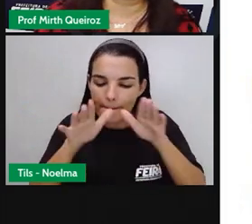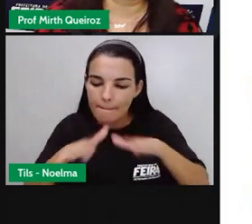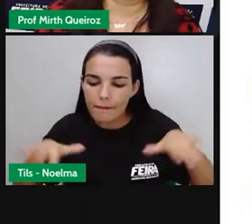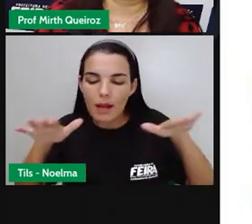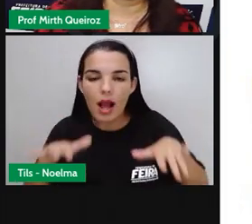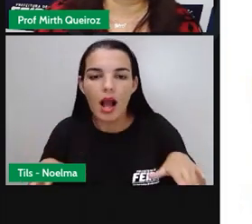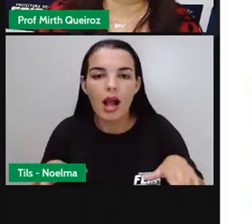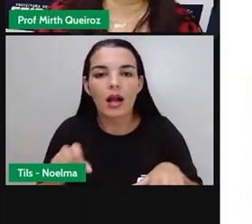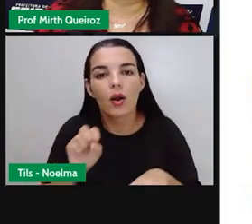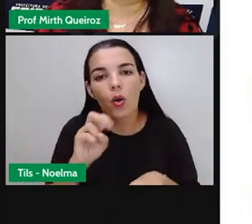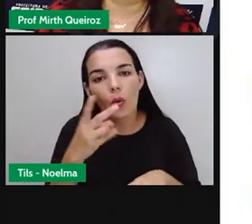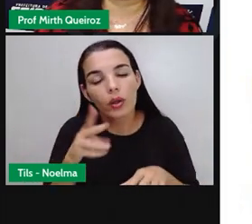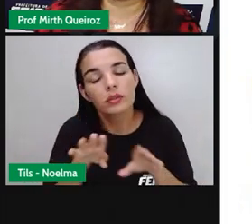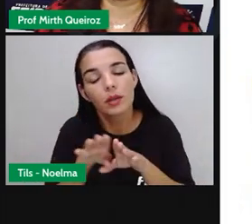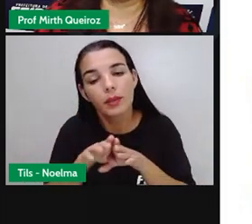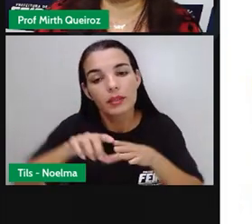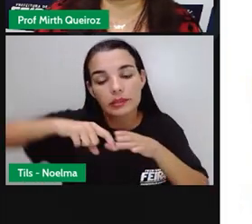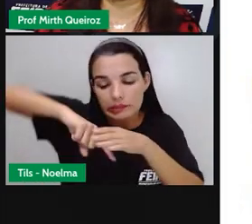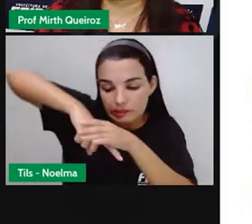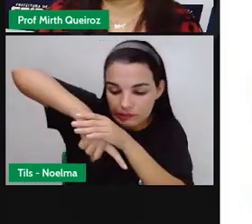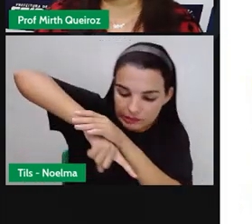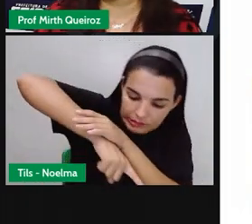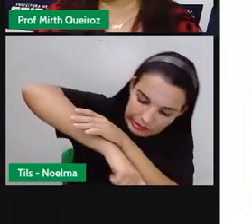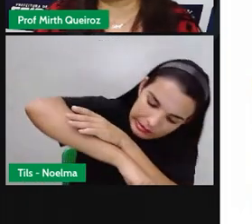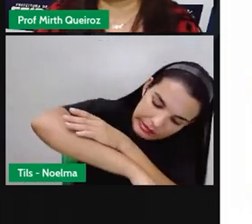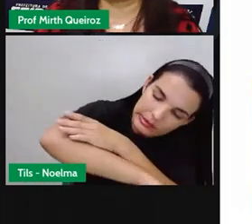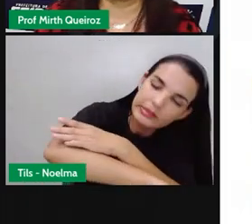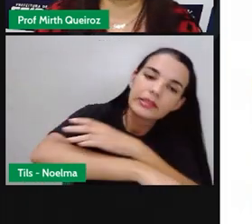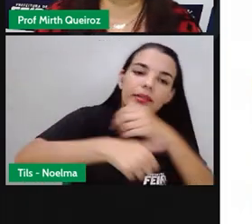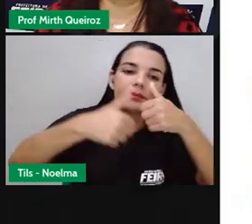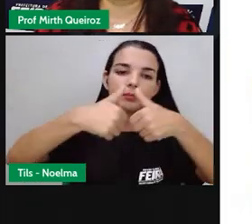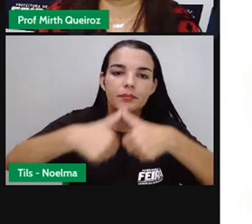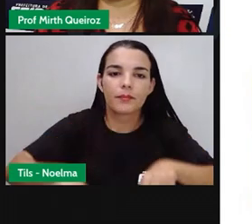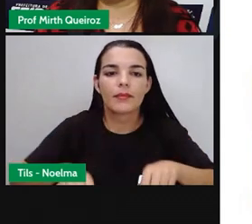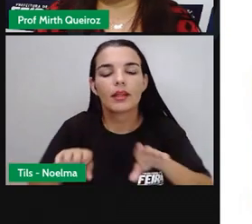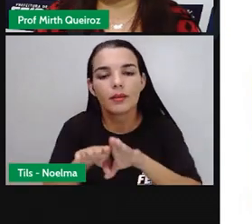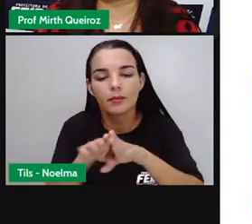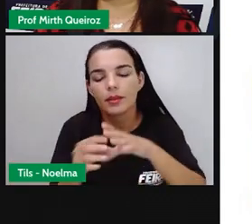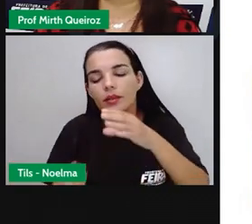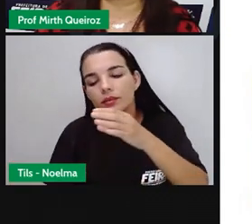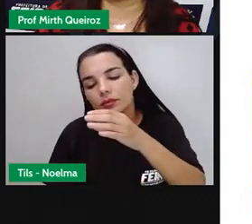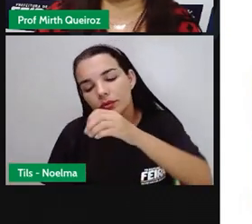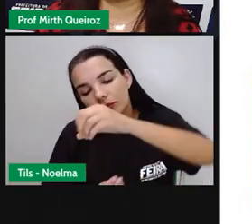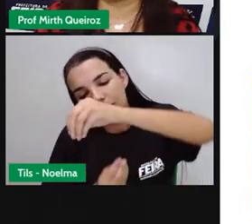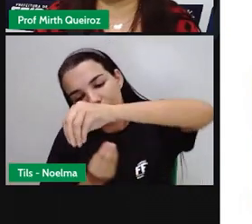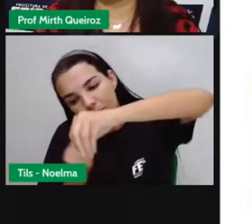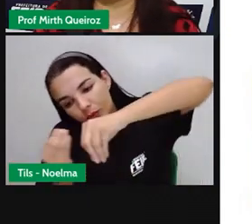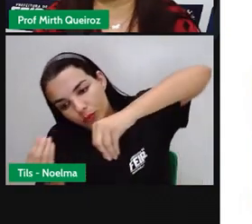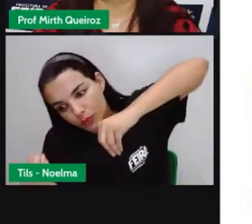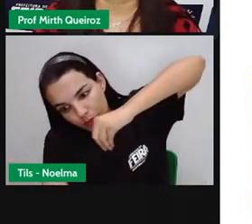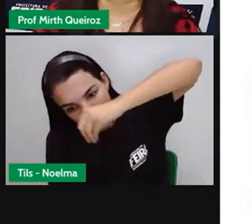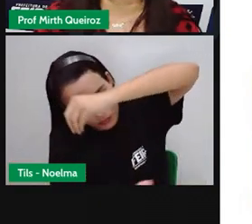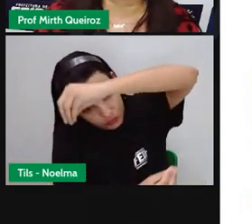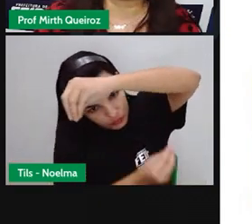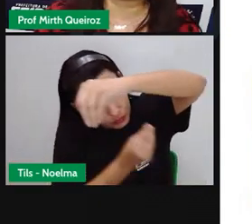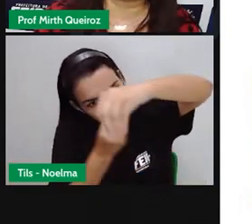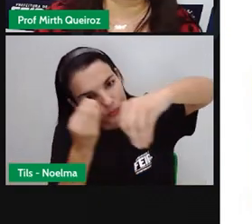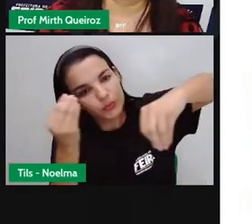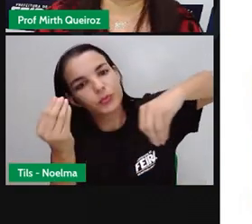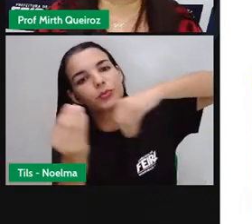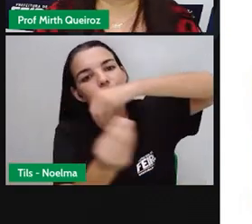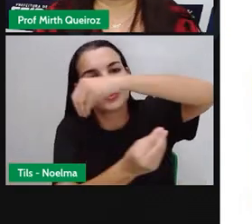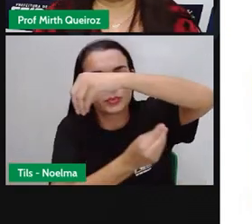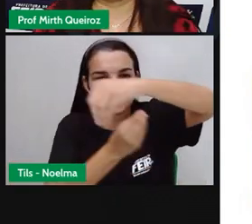ocorrer a infiltração dessa água. E assim reinicia o ciclo da água de novo. A água vai evaporar, vai se